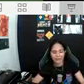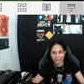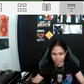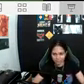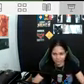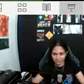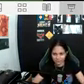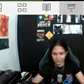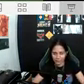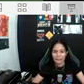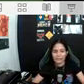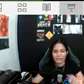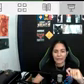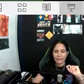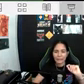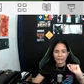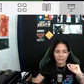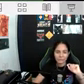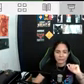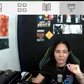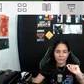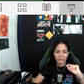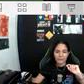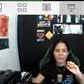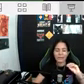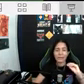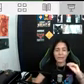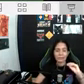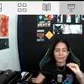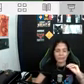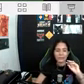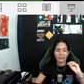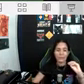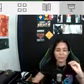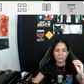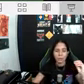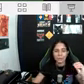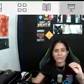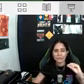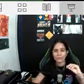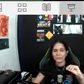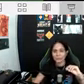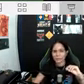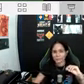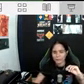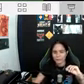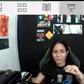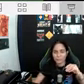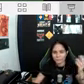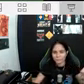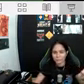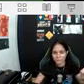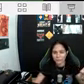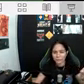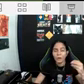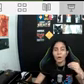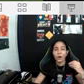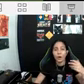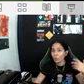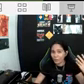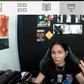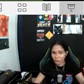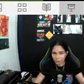ao acaso? E aí, antes de vocês responderem, lembrem-se que um bom desenho experimental ou desenho